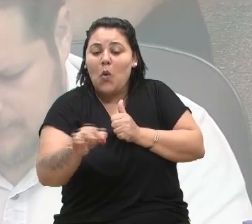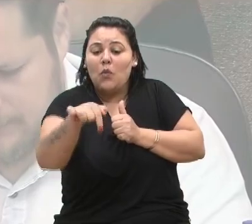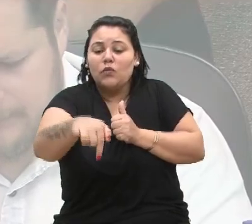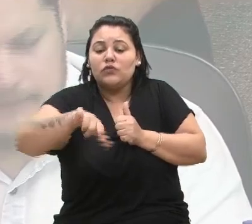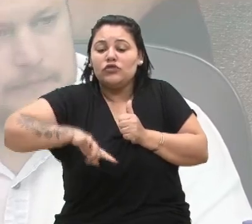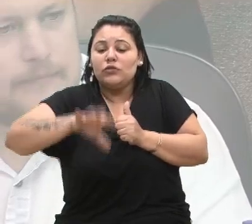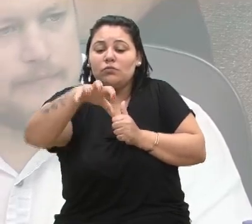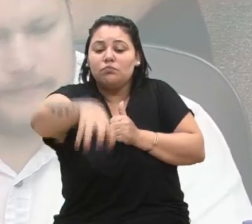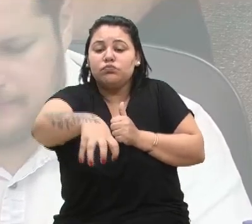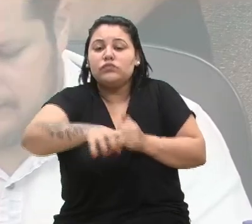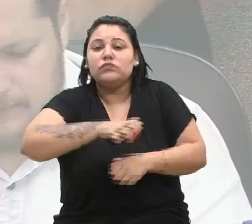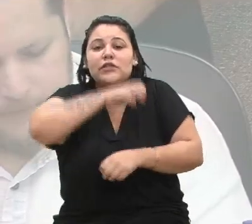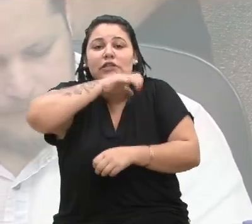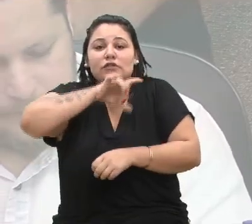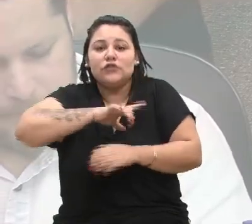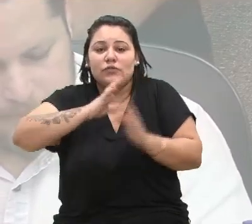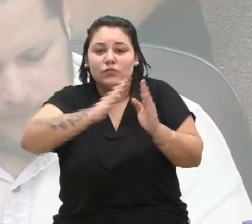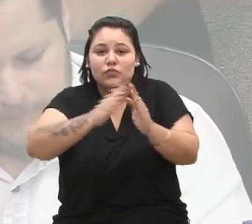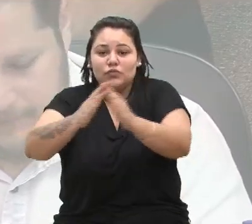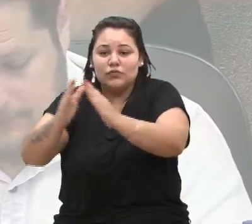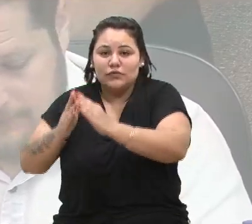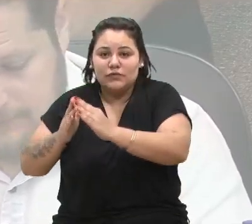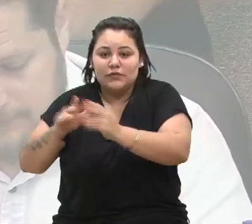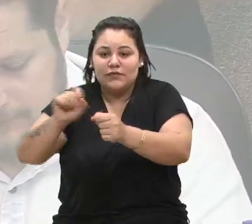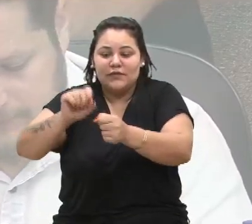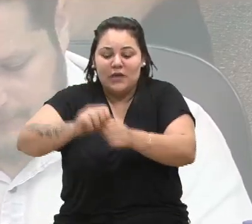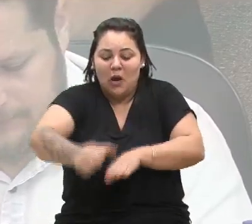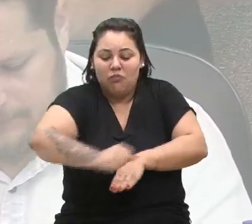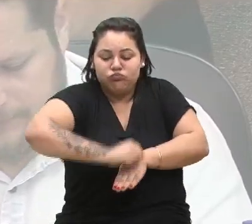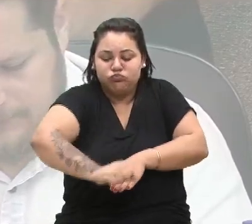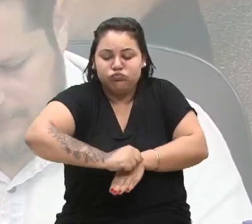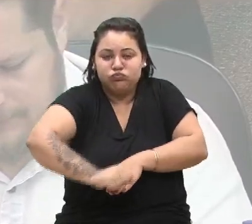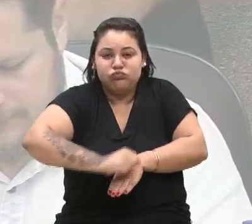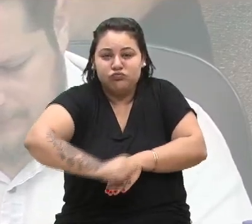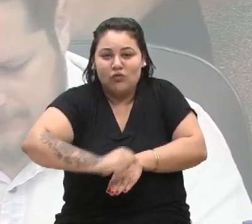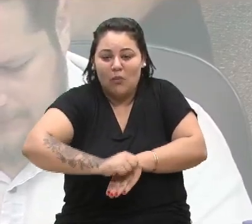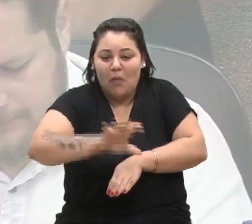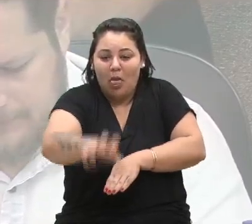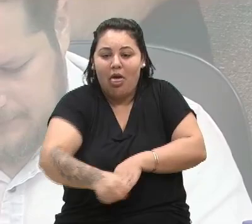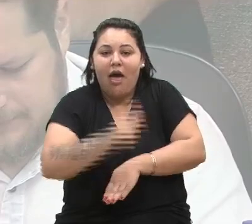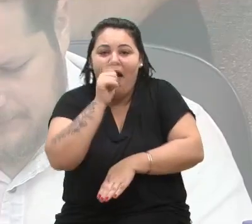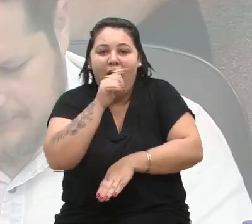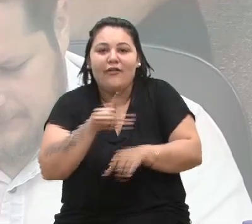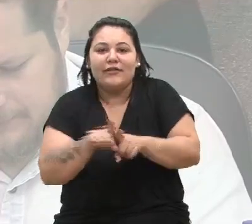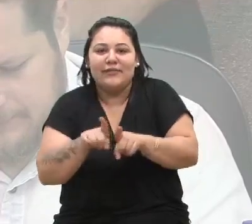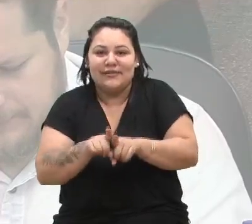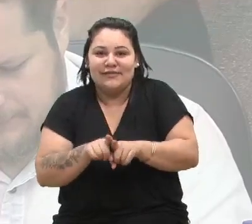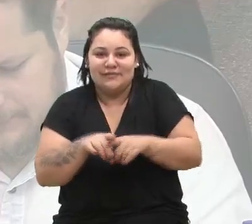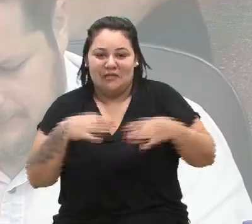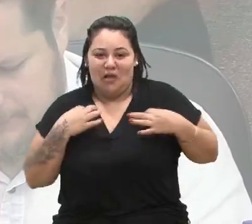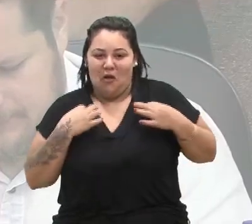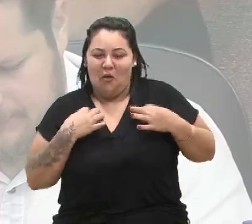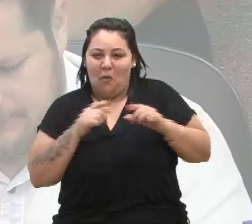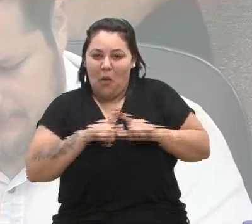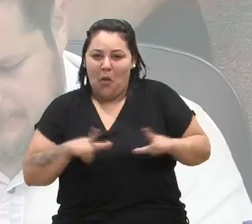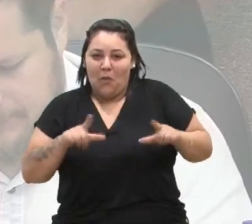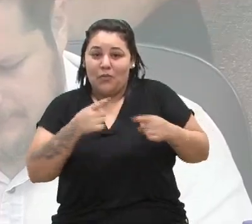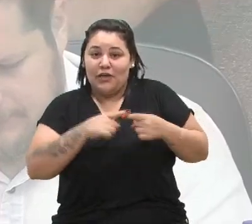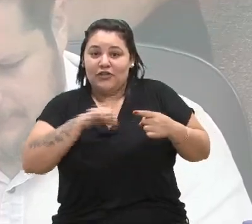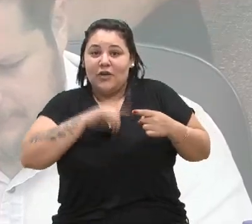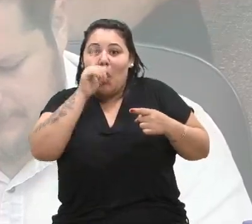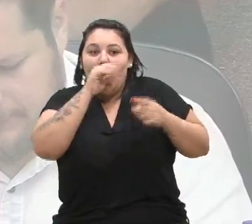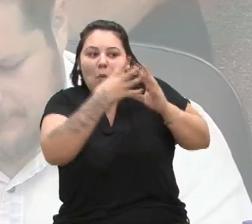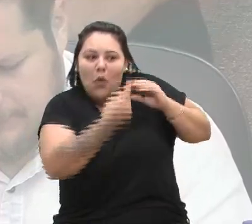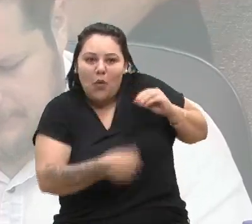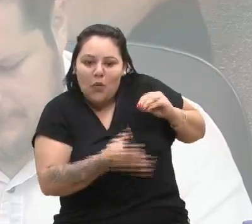família e vizinhos costumavam a lavar roupa e pegar água, pois ali existia uma vertente.